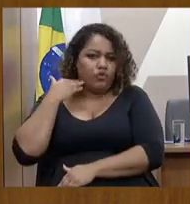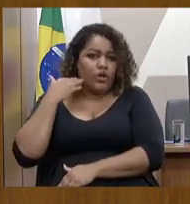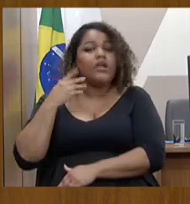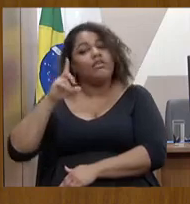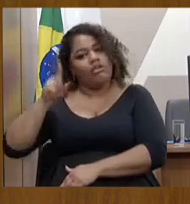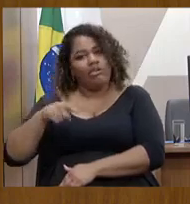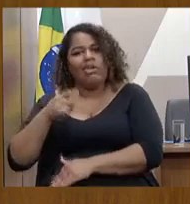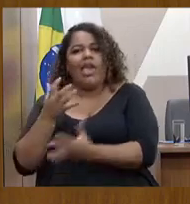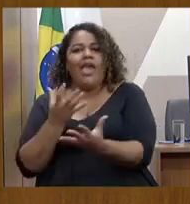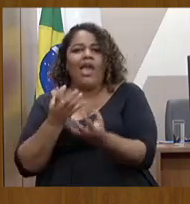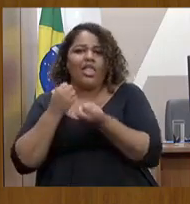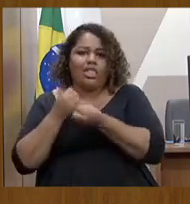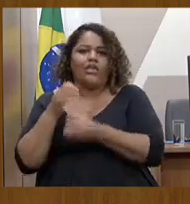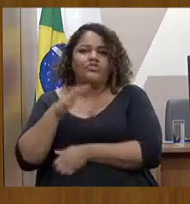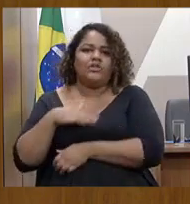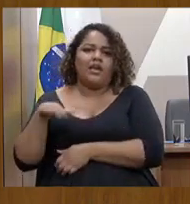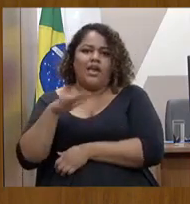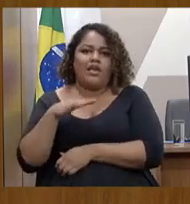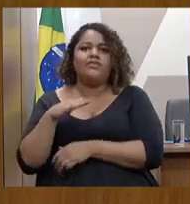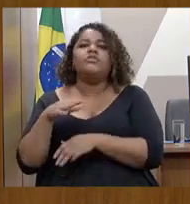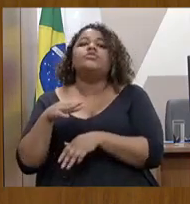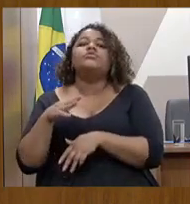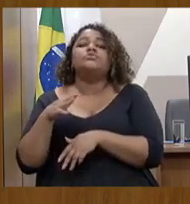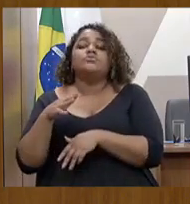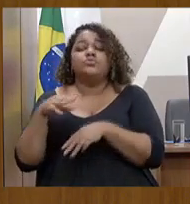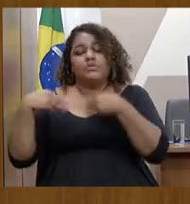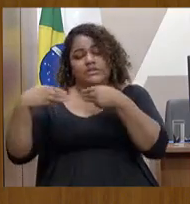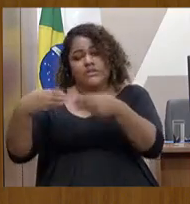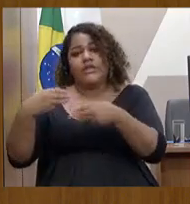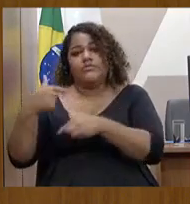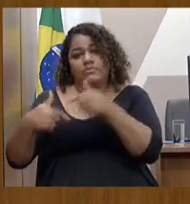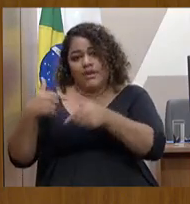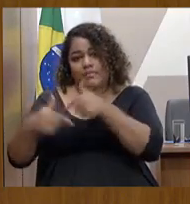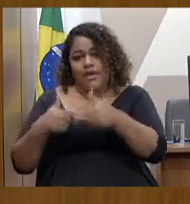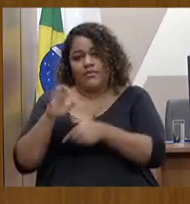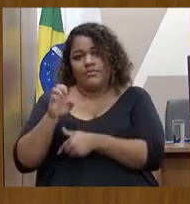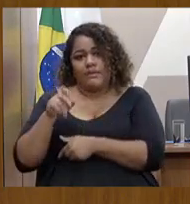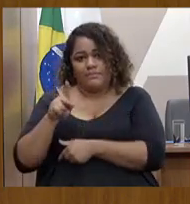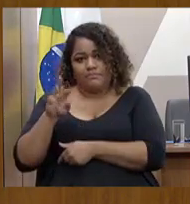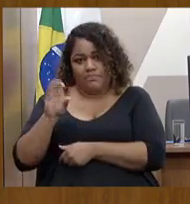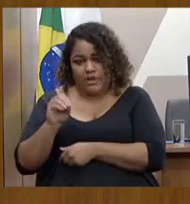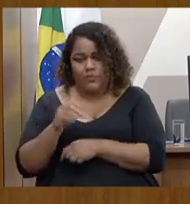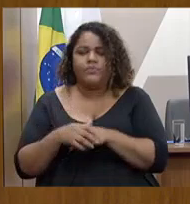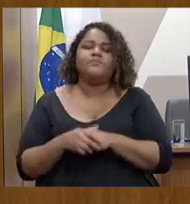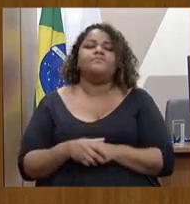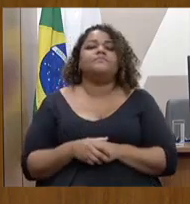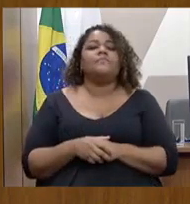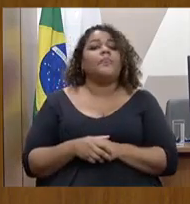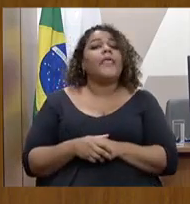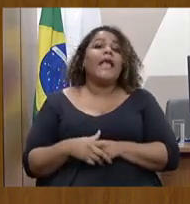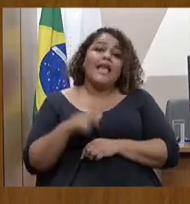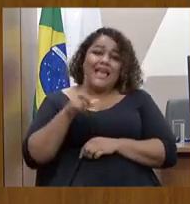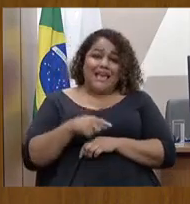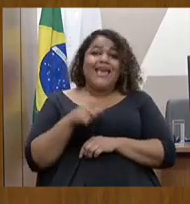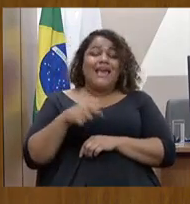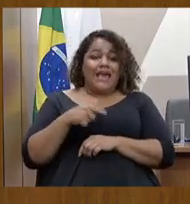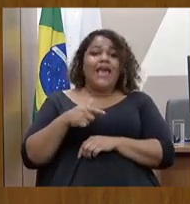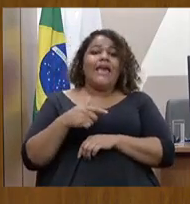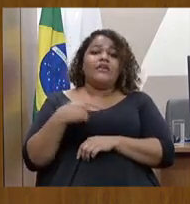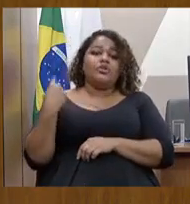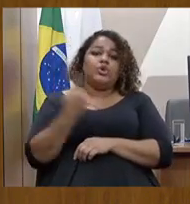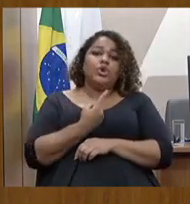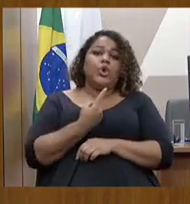do Trabalho e Emprego bom esse é um cenário que a gente vem de forma sistêmica é atuando